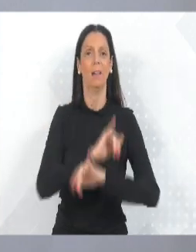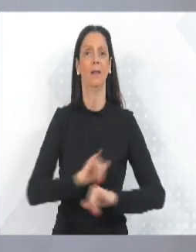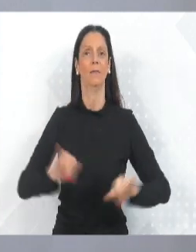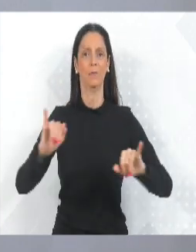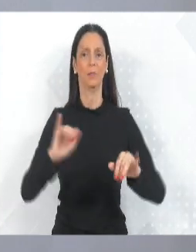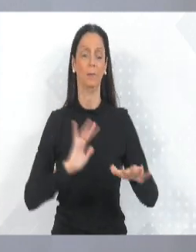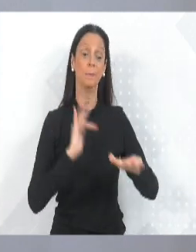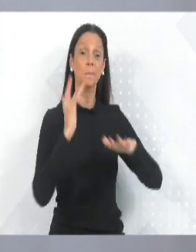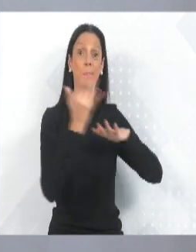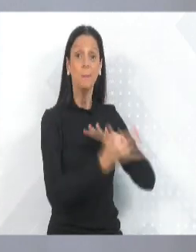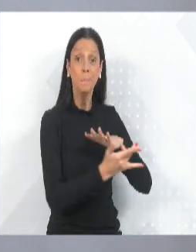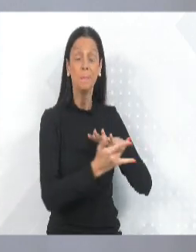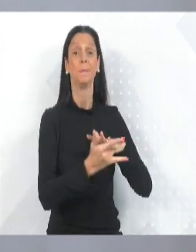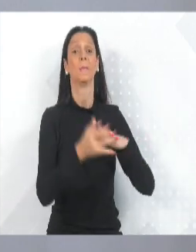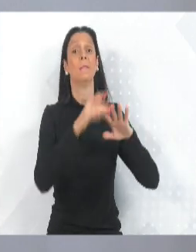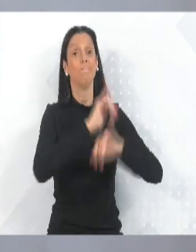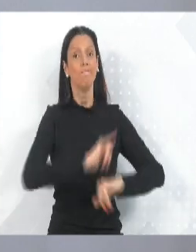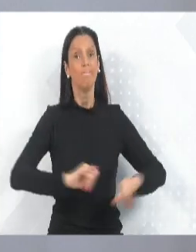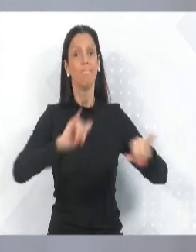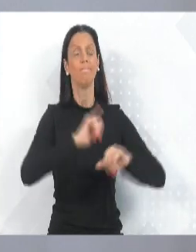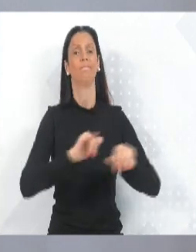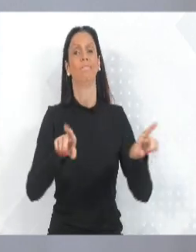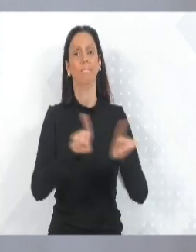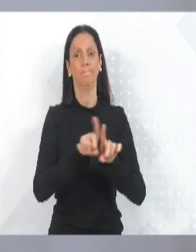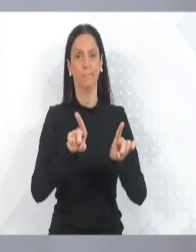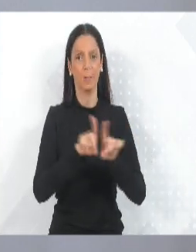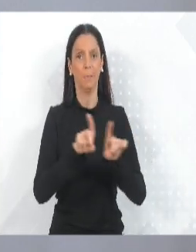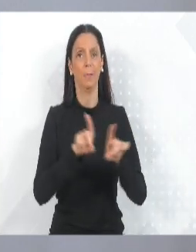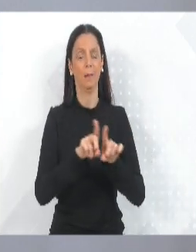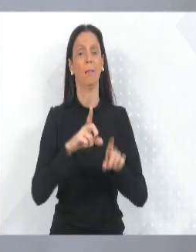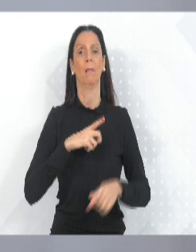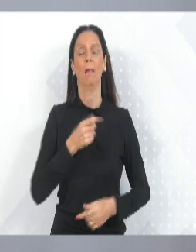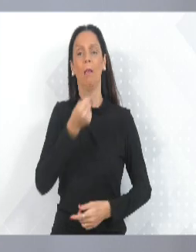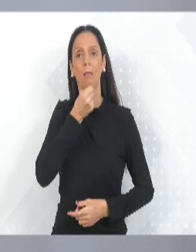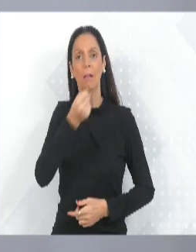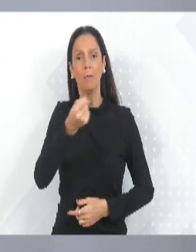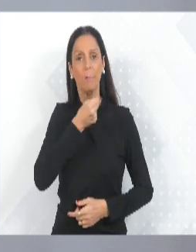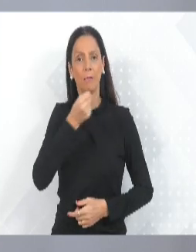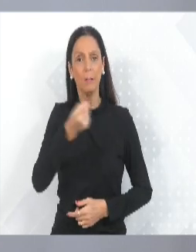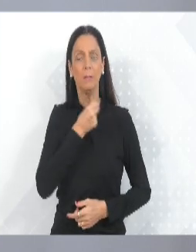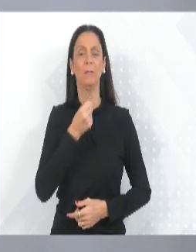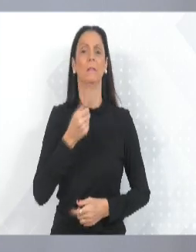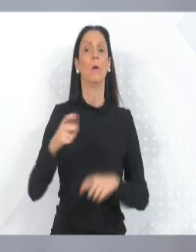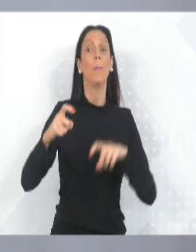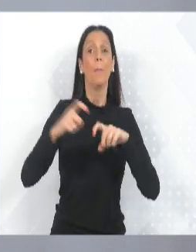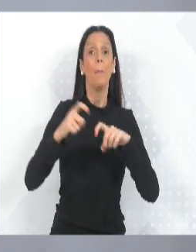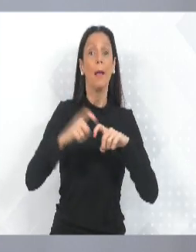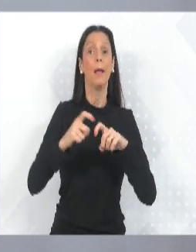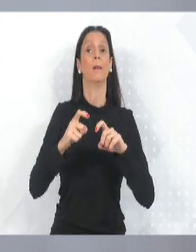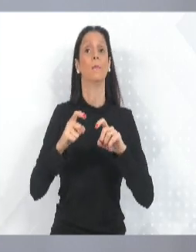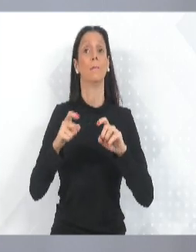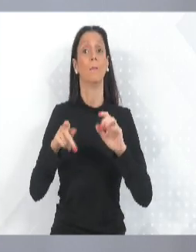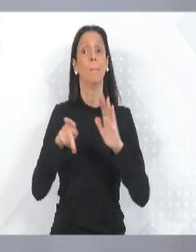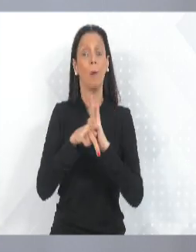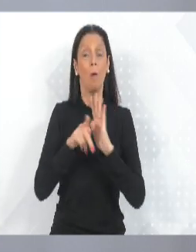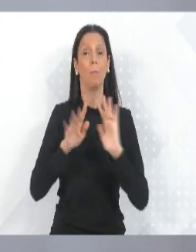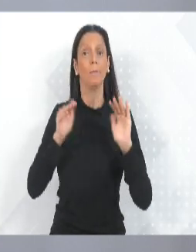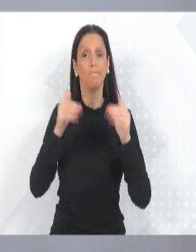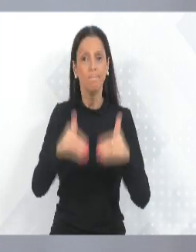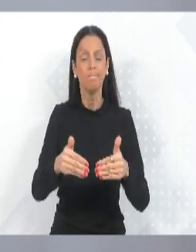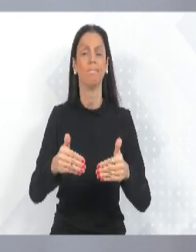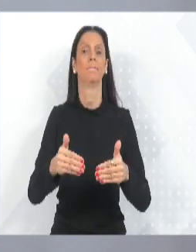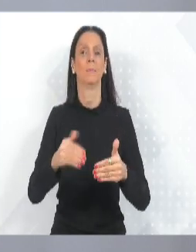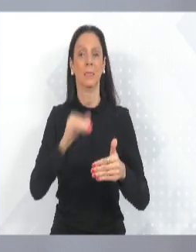redes sociais nós temos eh entrevistas os infectologistas do do Hospital Santa Catarina